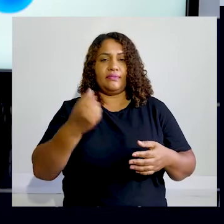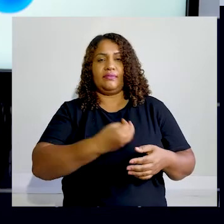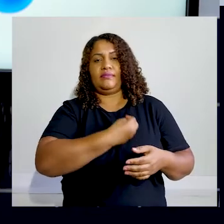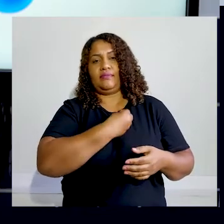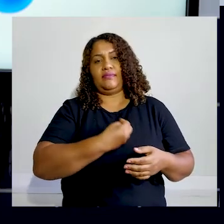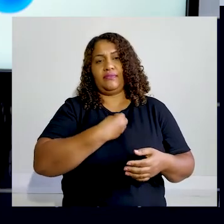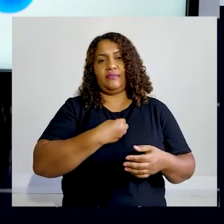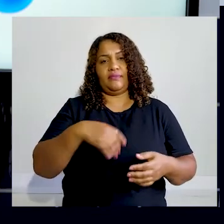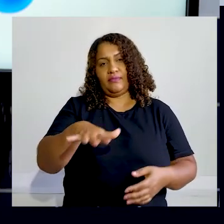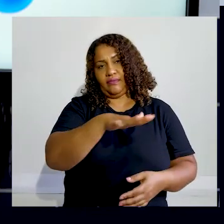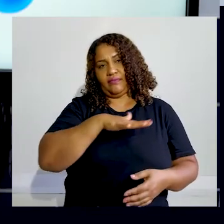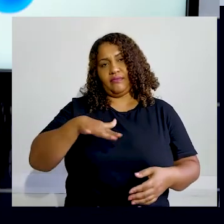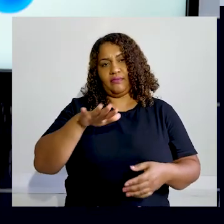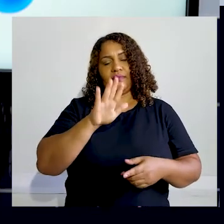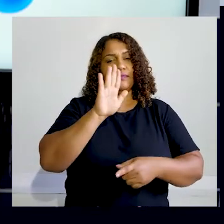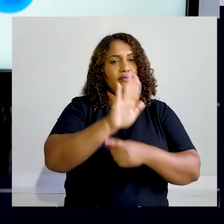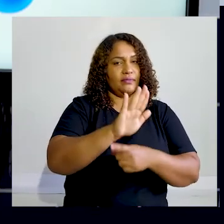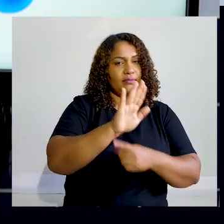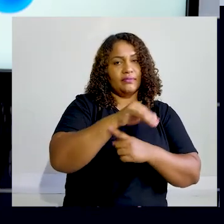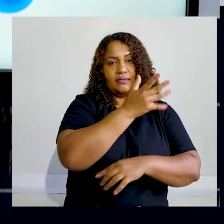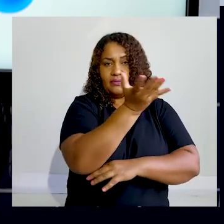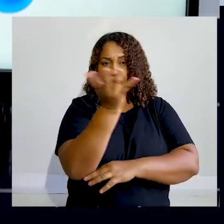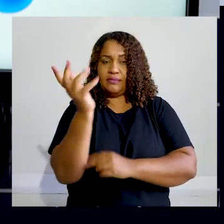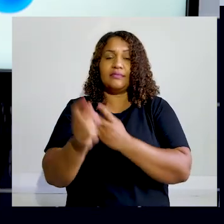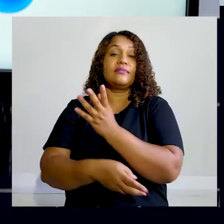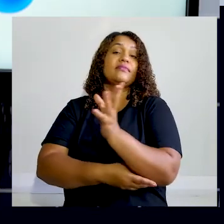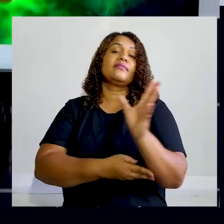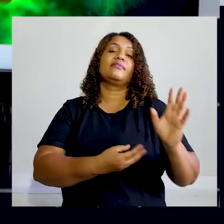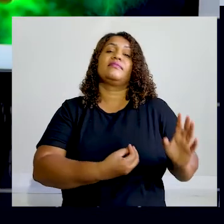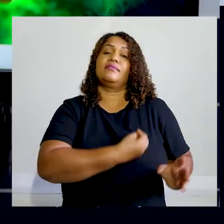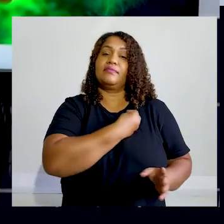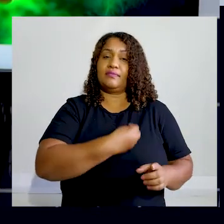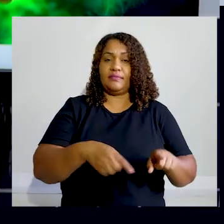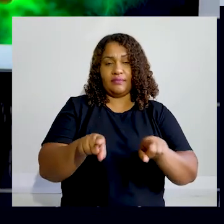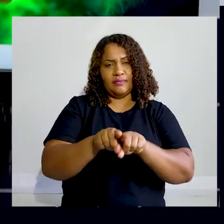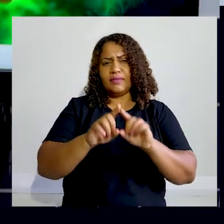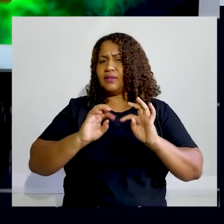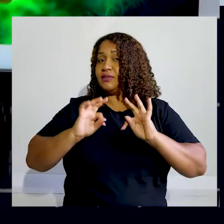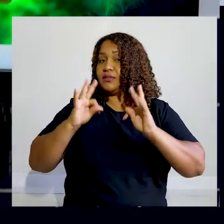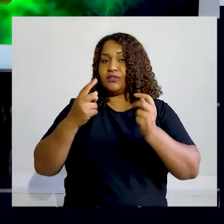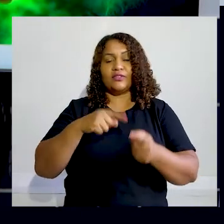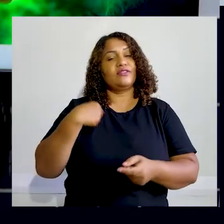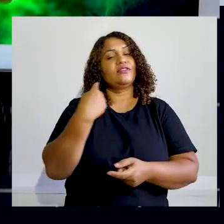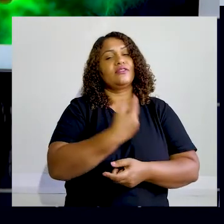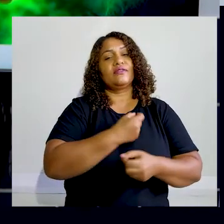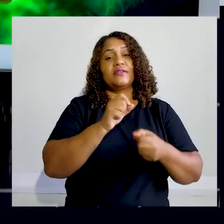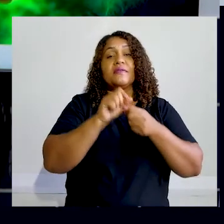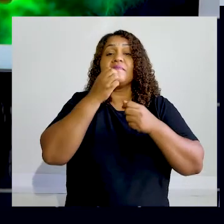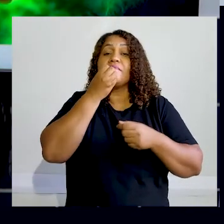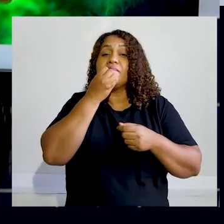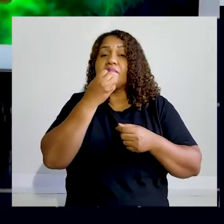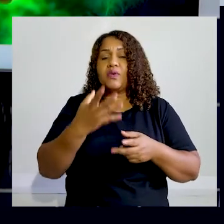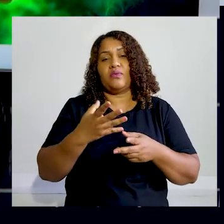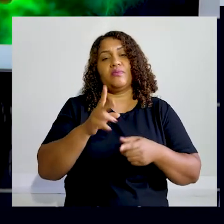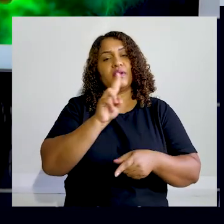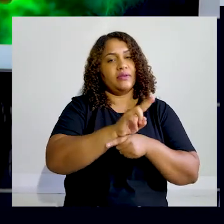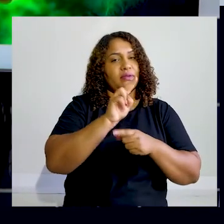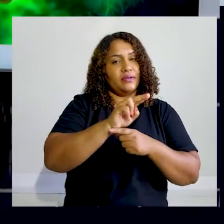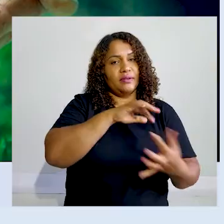atitudes coletivas em prol da natureza e da vida. Tudo que a gente faz de bom para o